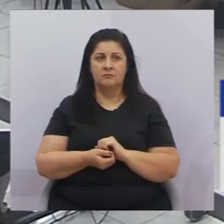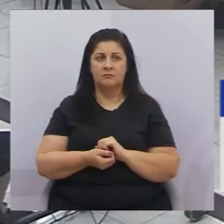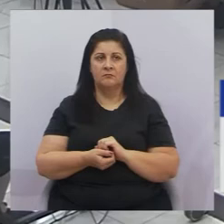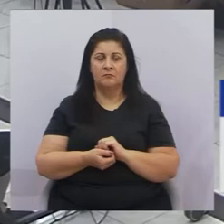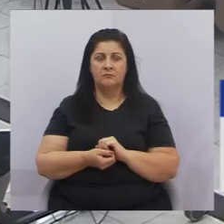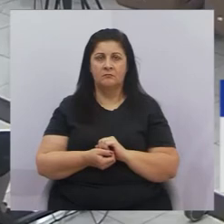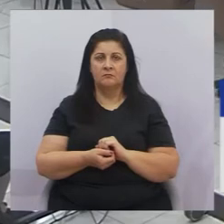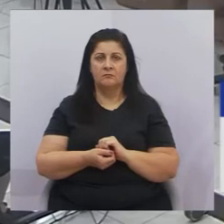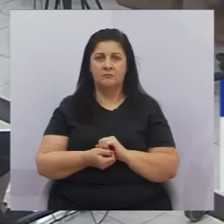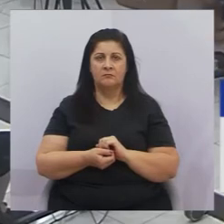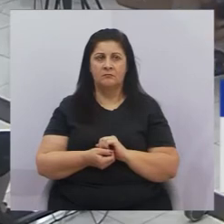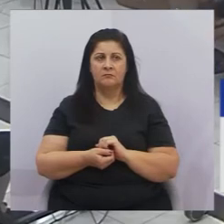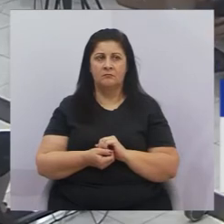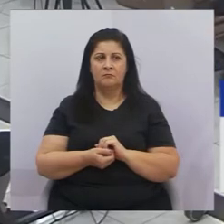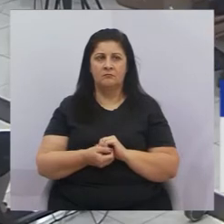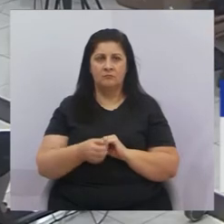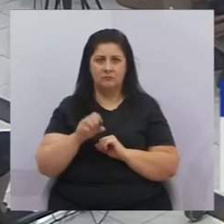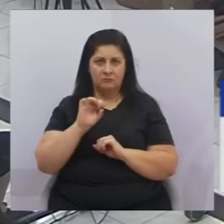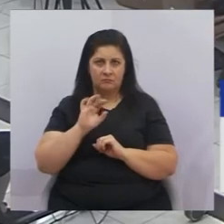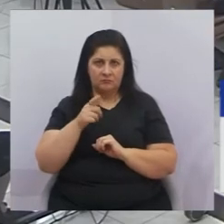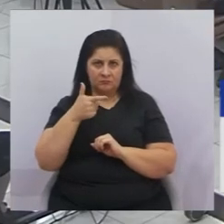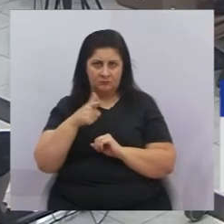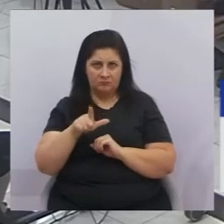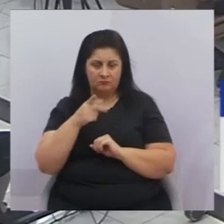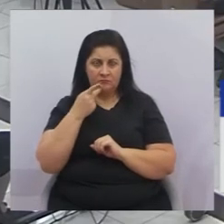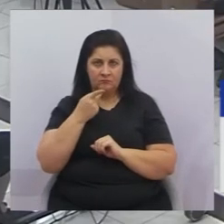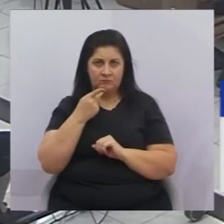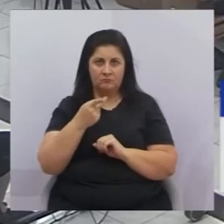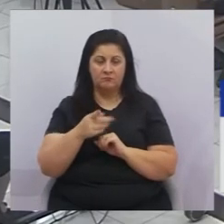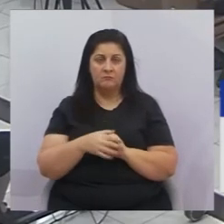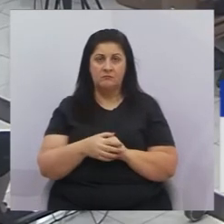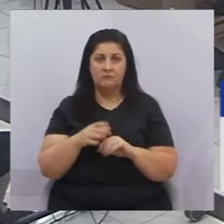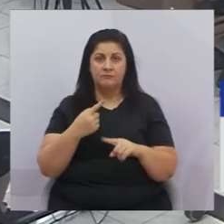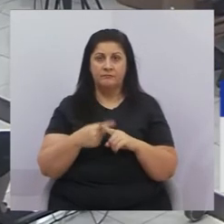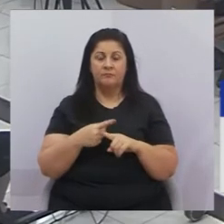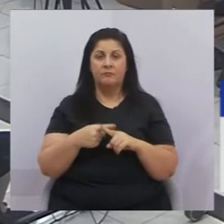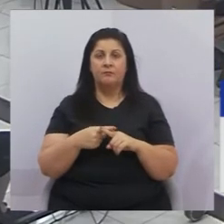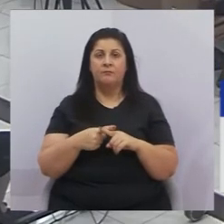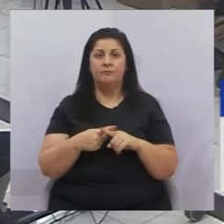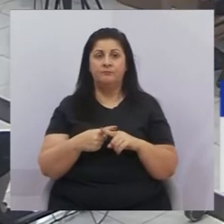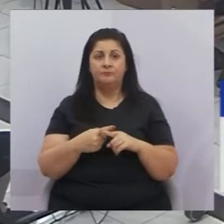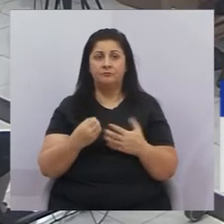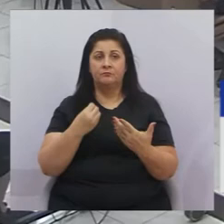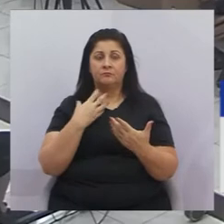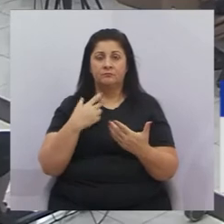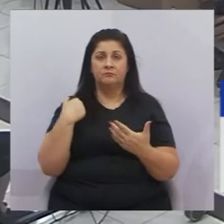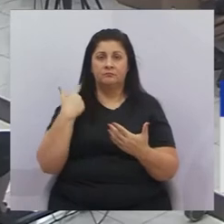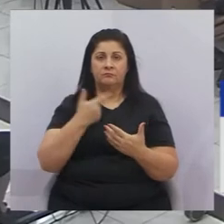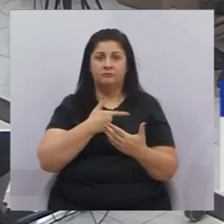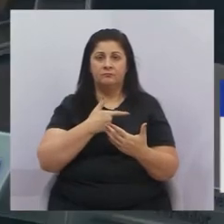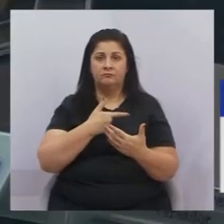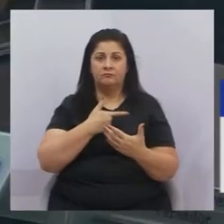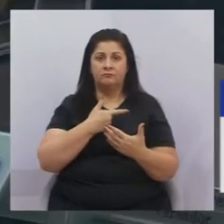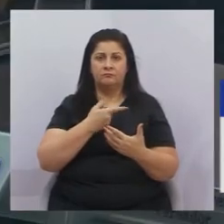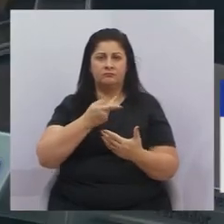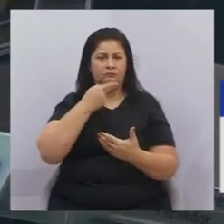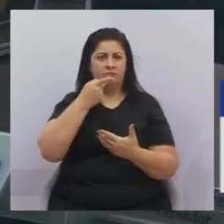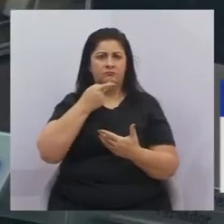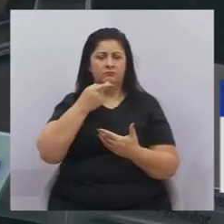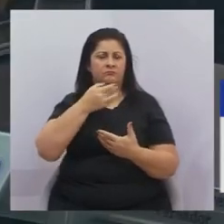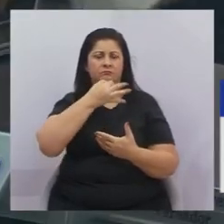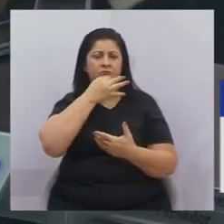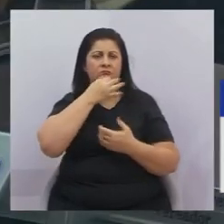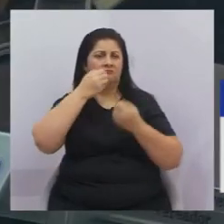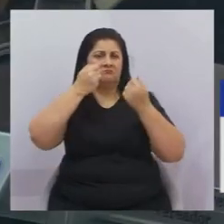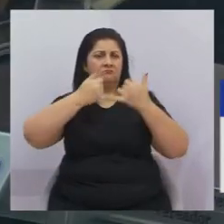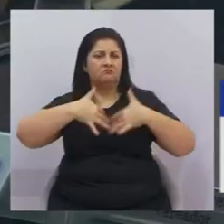Obrigado, vereador. Eu só quero aqui mais uma vez reforçar, porque é muito bacana a gente fazer o discurso, é uma questão ideológica,